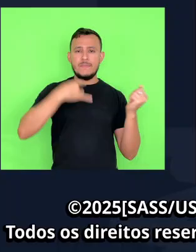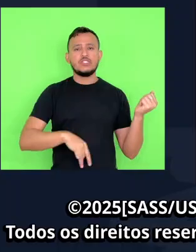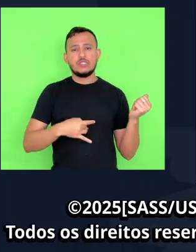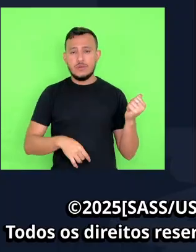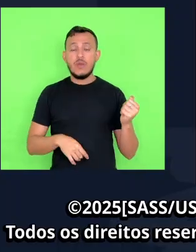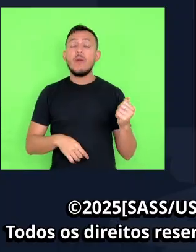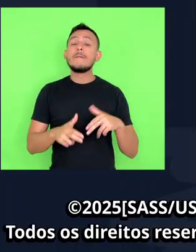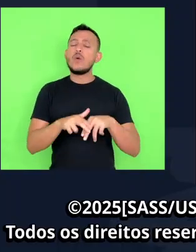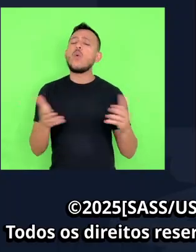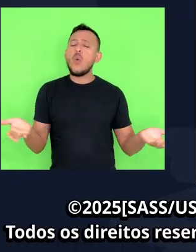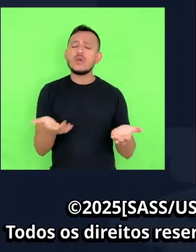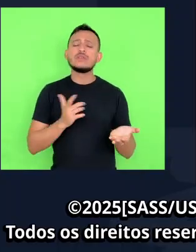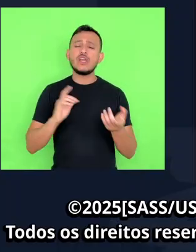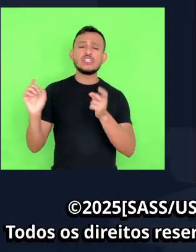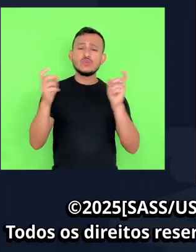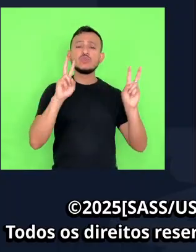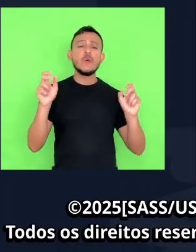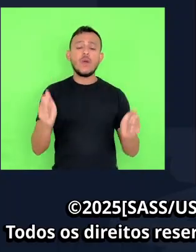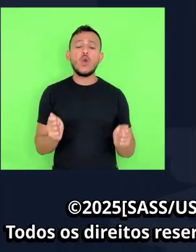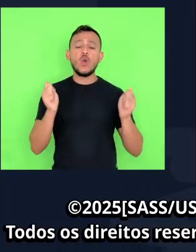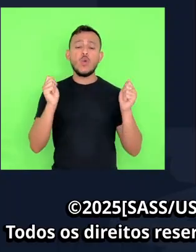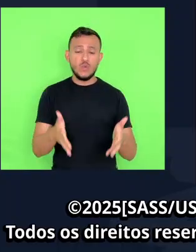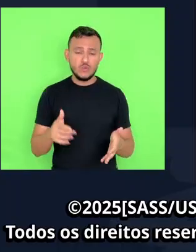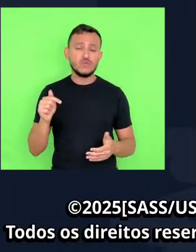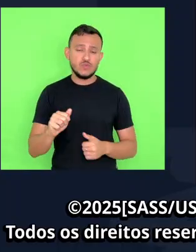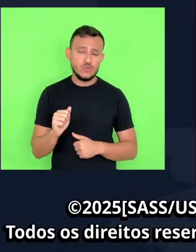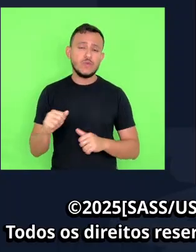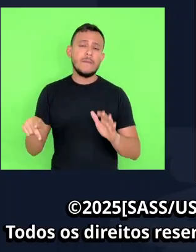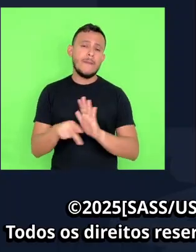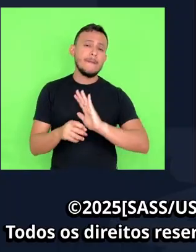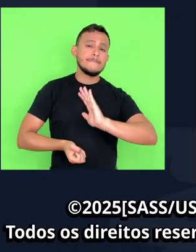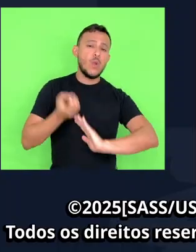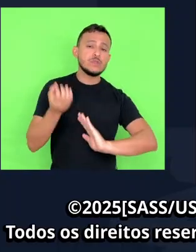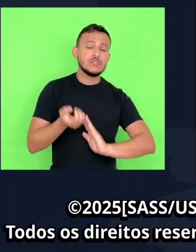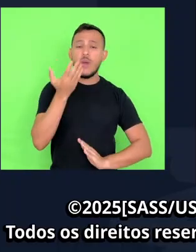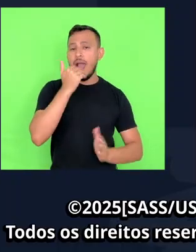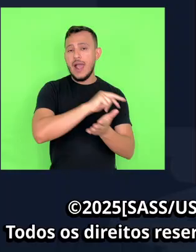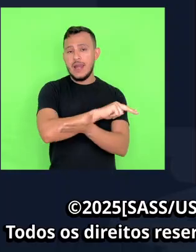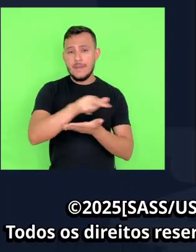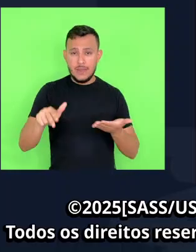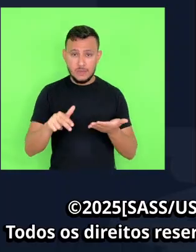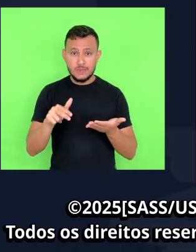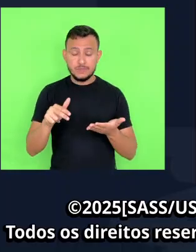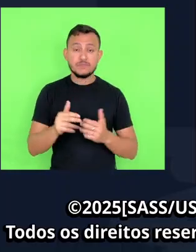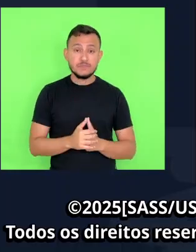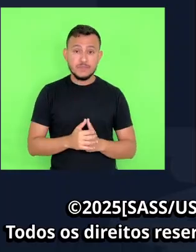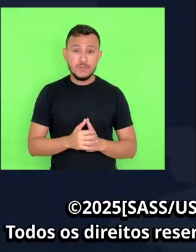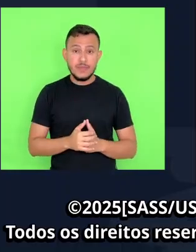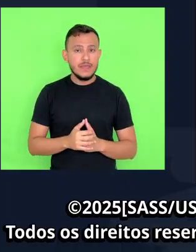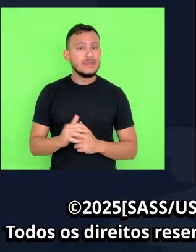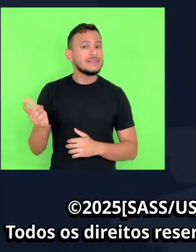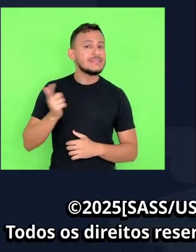uma discussão sobre esses custos ocultos da produção de alimentos, que